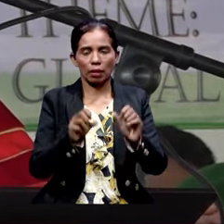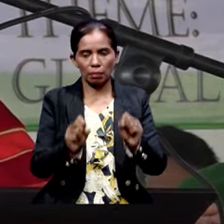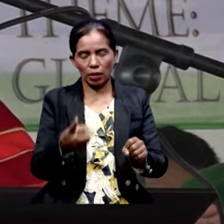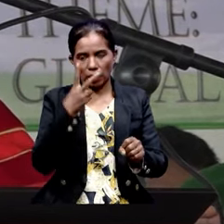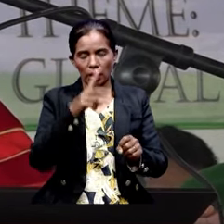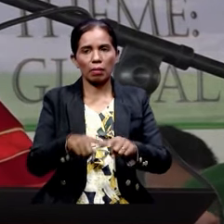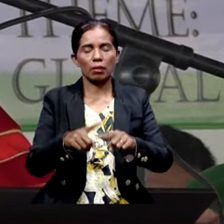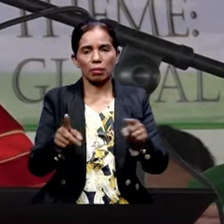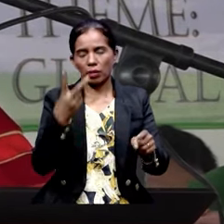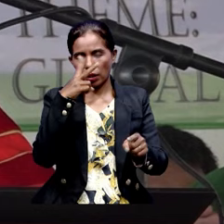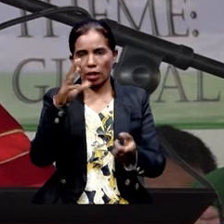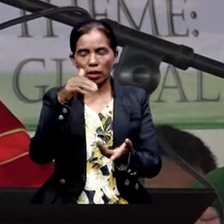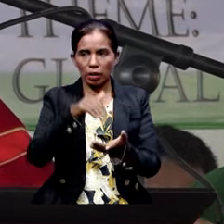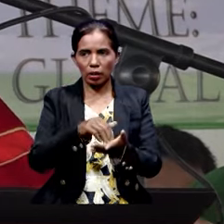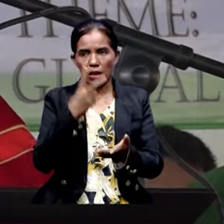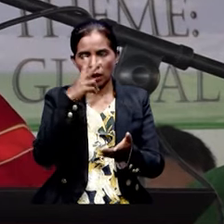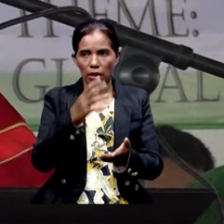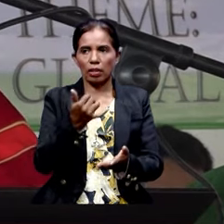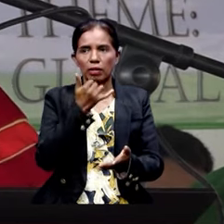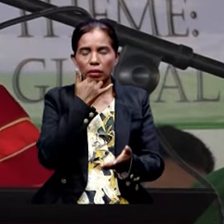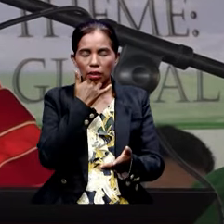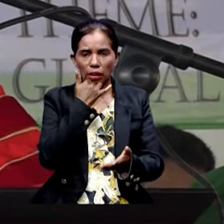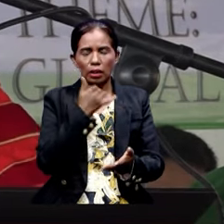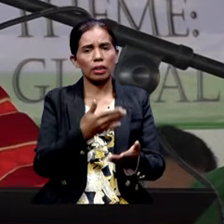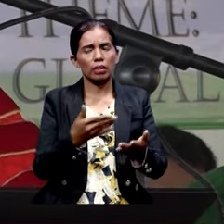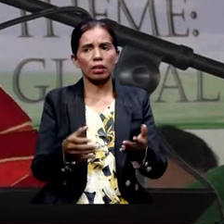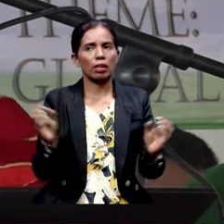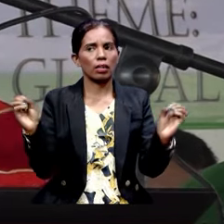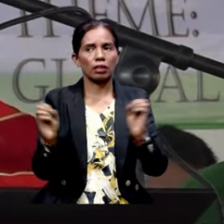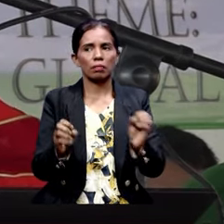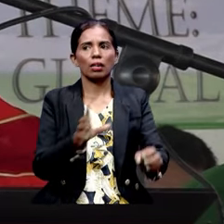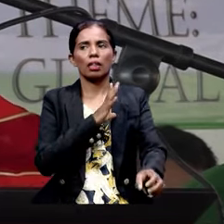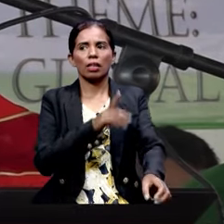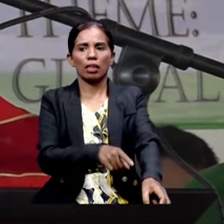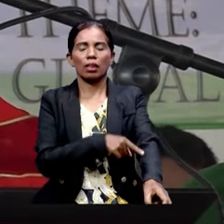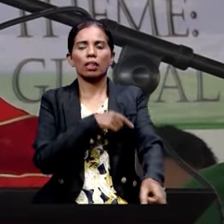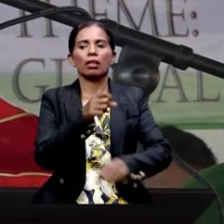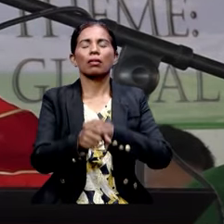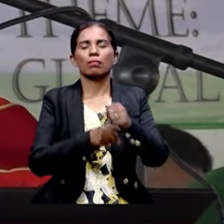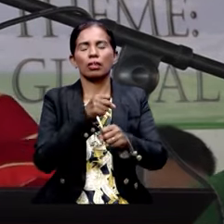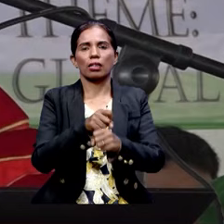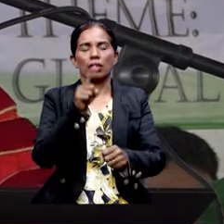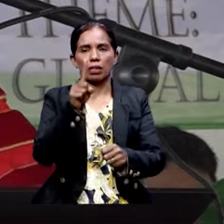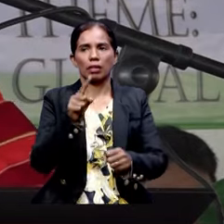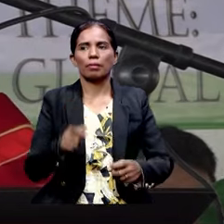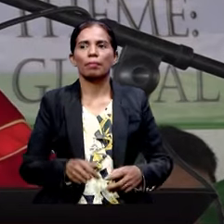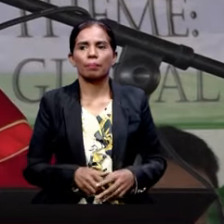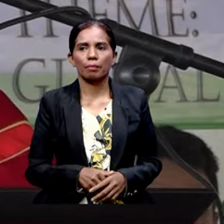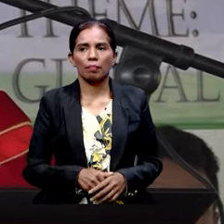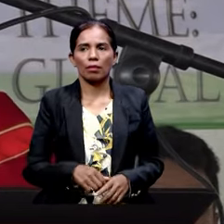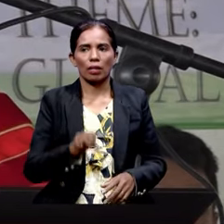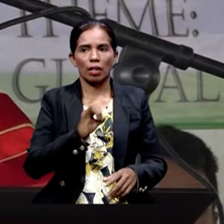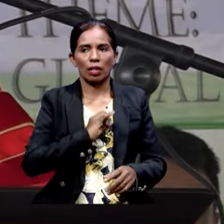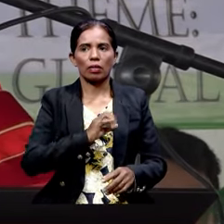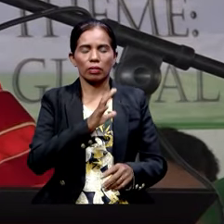mas a halo revisão para haré outra sala nós para demora valentina e Danielara. Ao espera